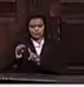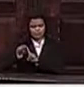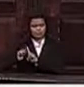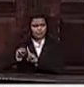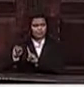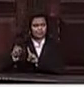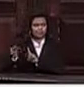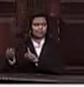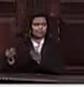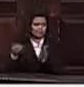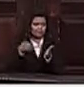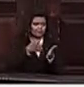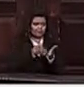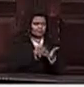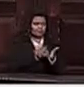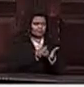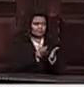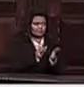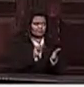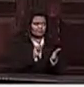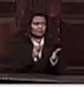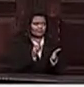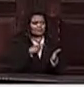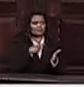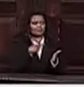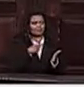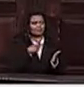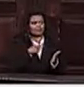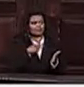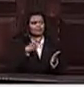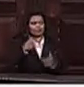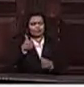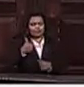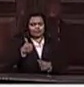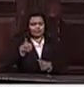de 2017, nós tivemos